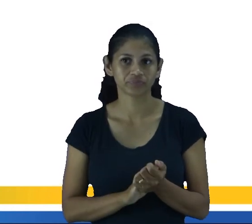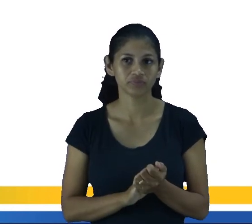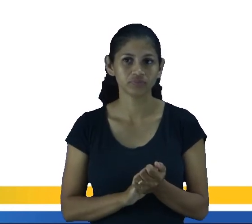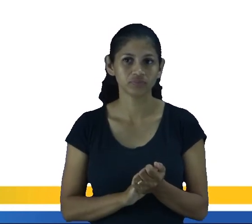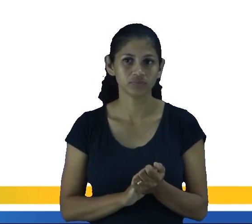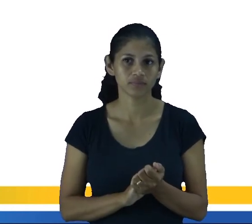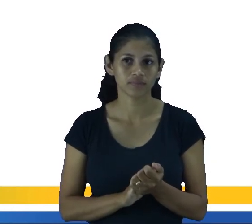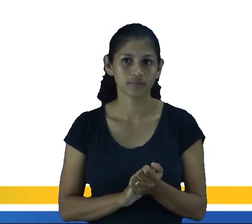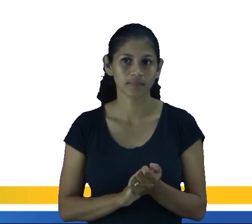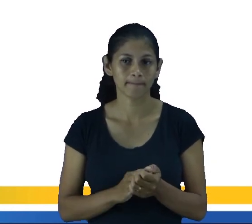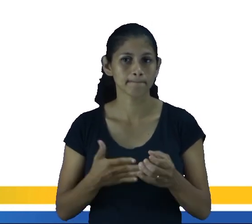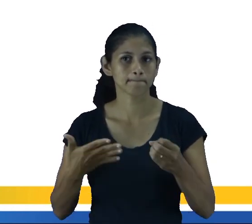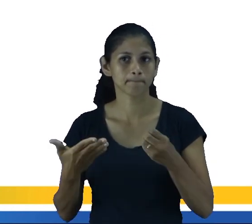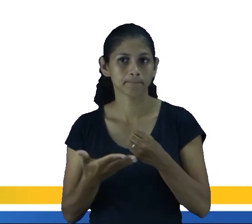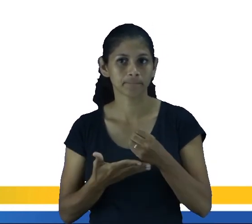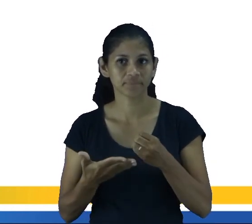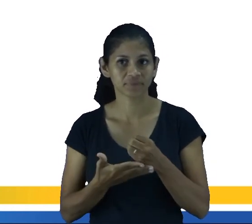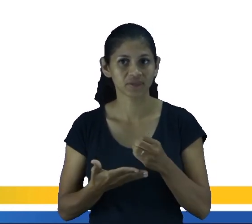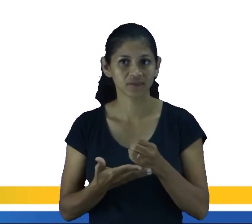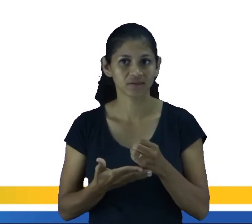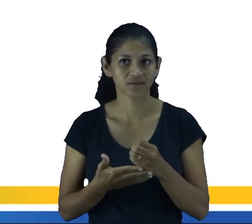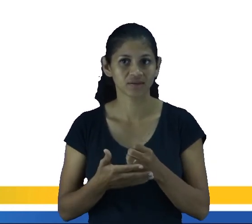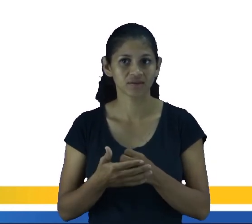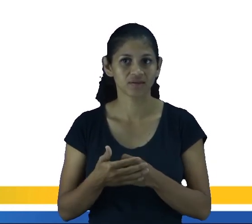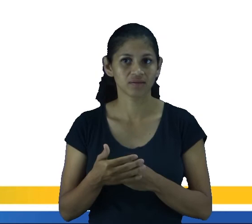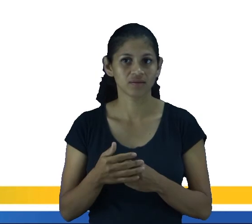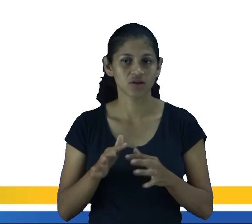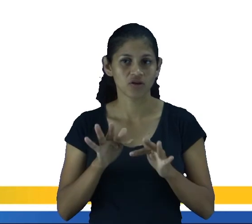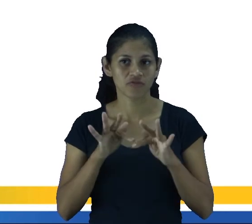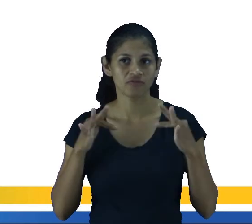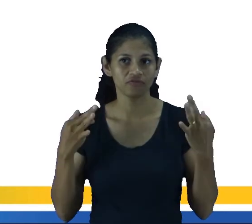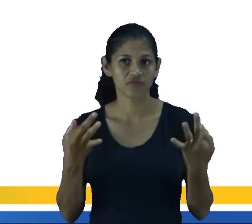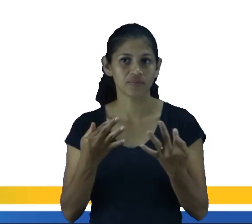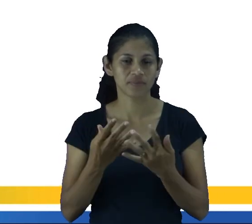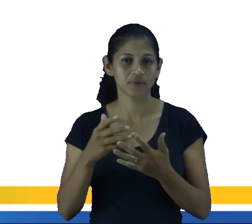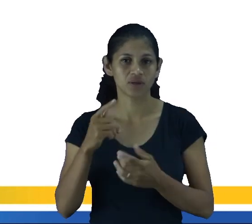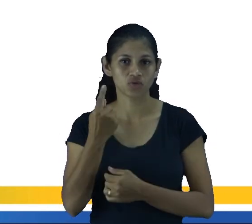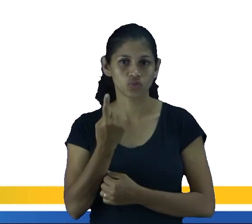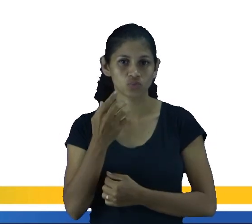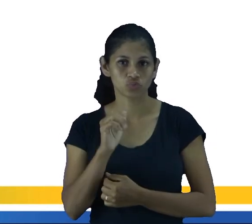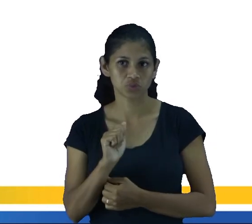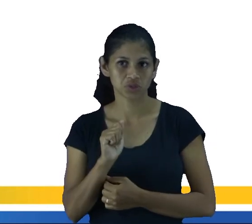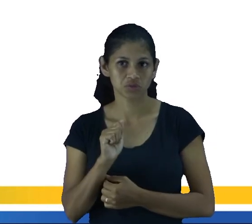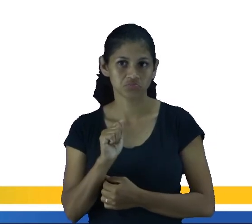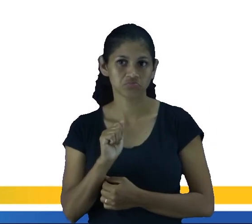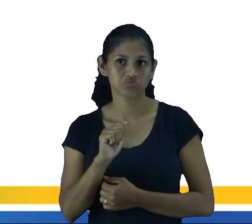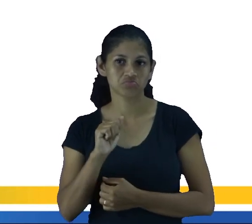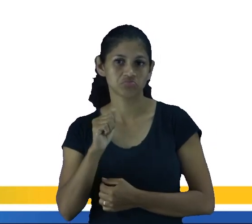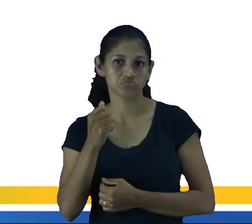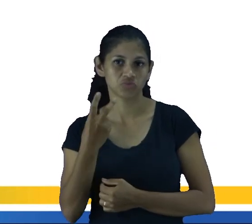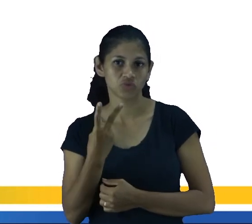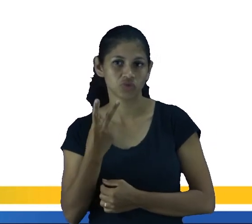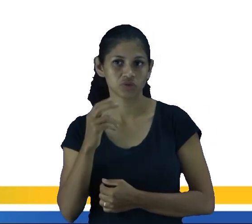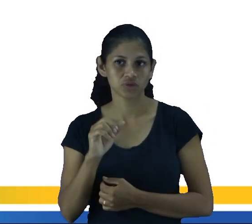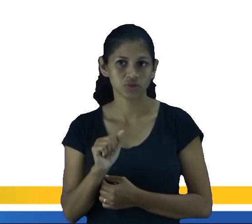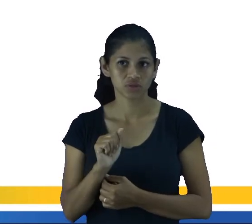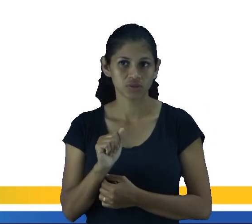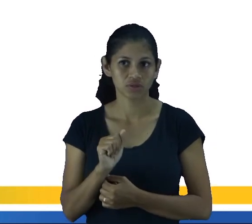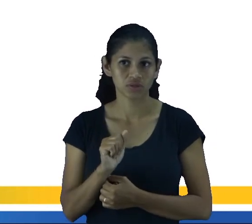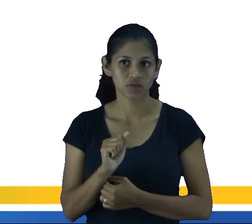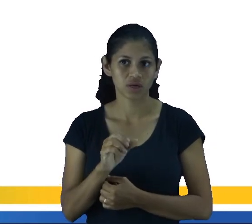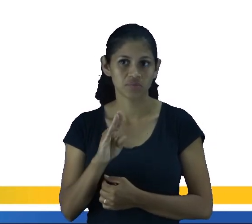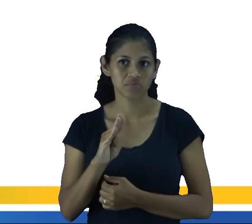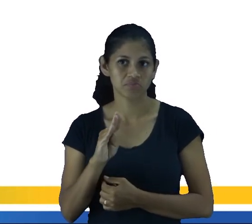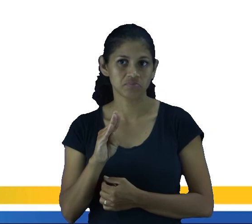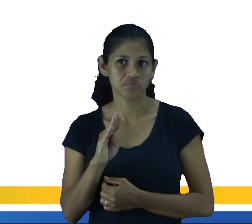fraco. Em relação às bases, a família 1A e a família 2A vai ser forte, exceto berílio e